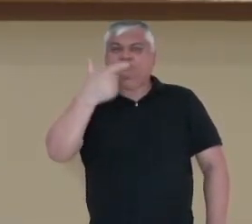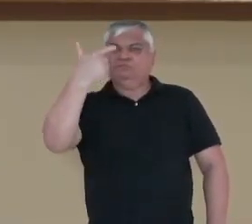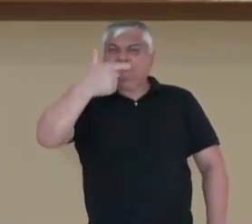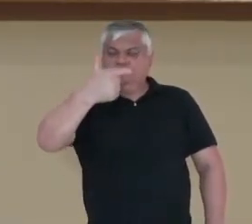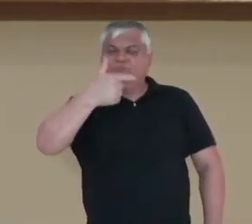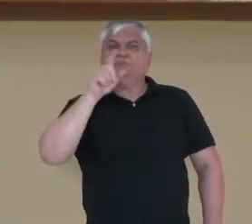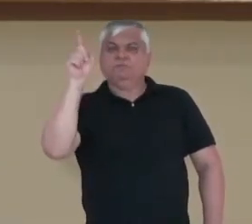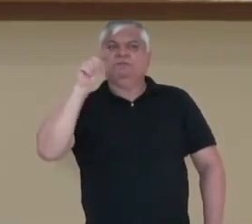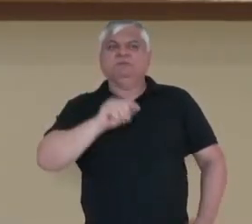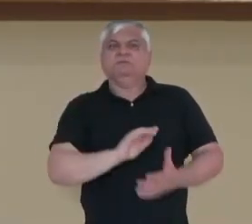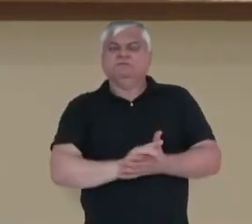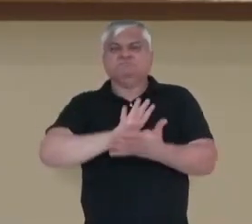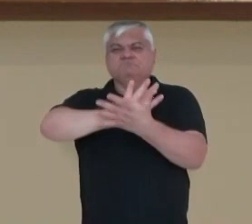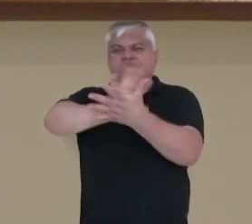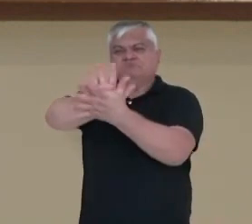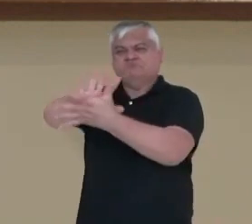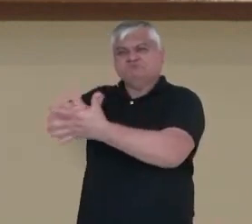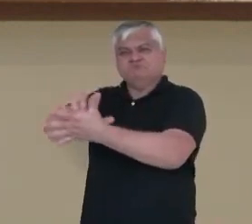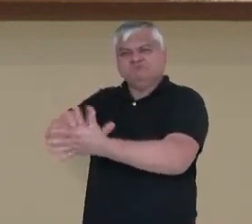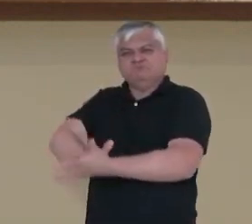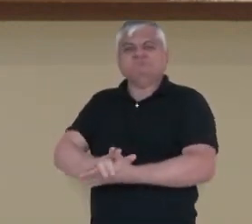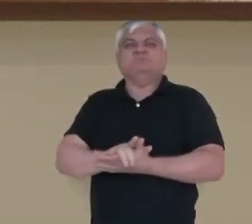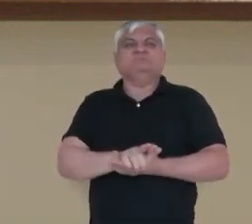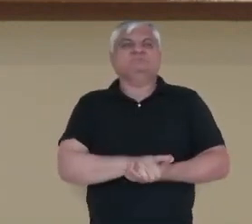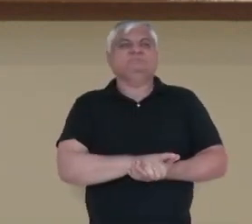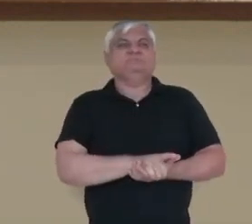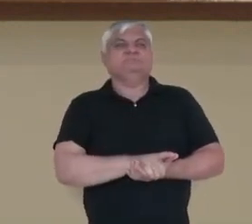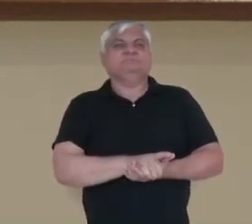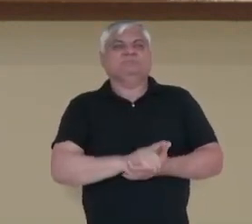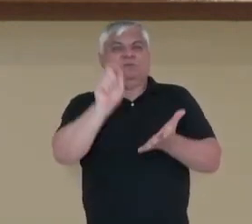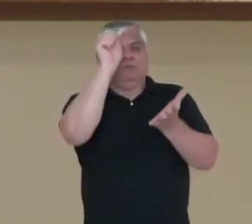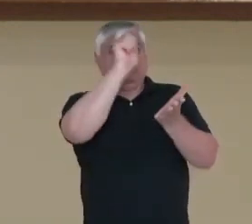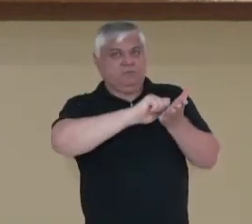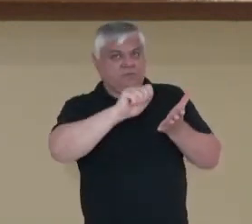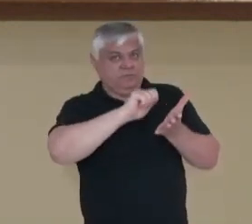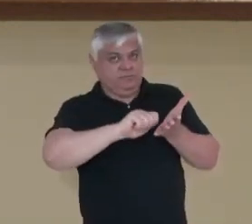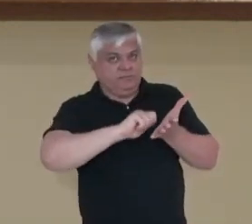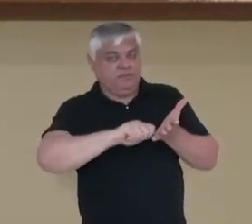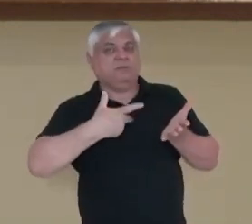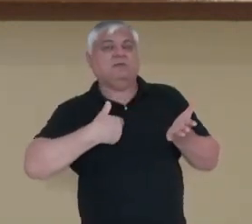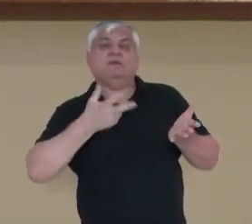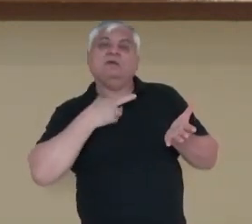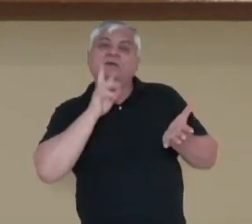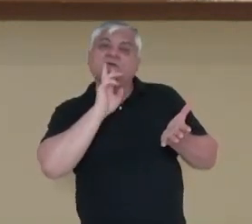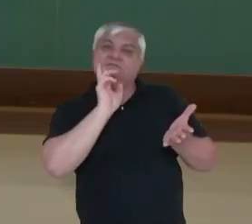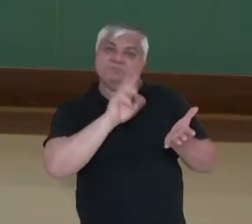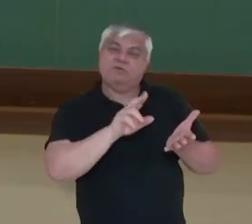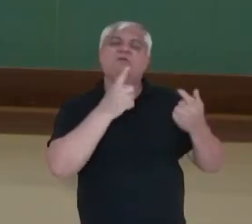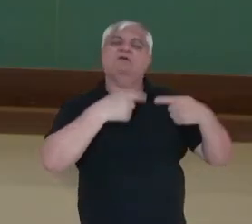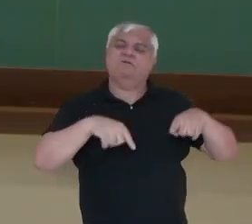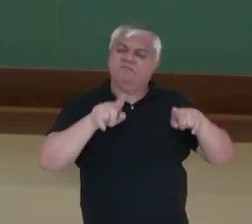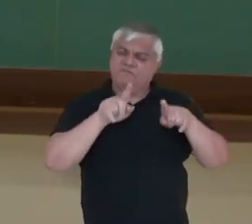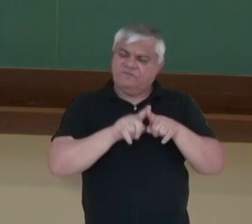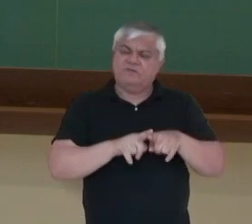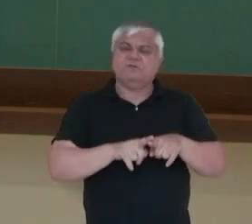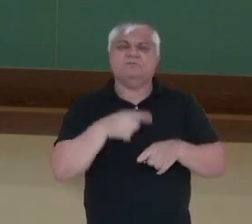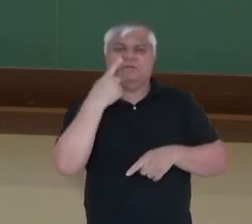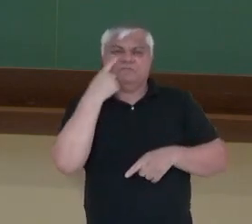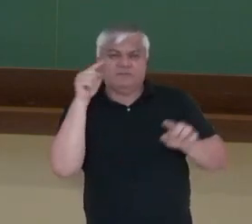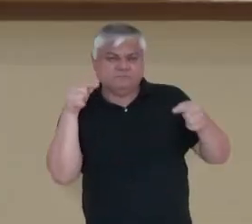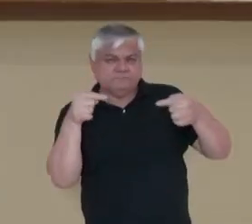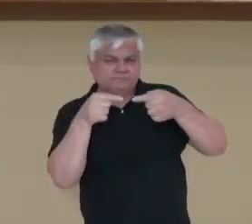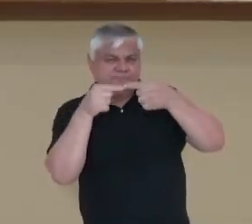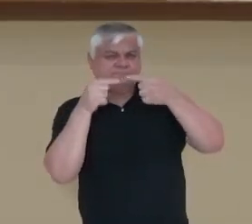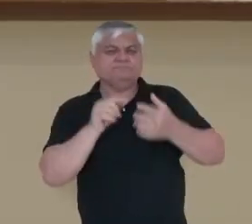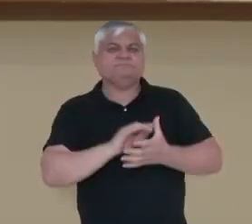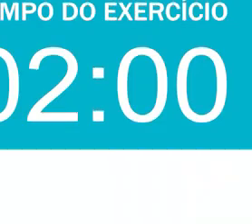toda essa opressão dentro do Congo. Copiem, respondam no caderno de vocês e a gente já volta para ver se está